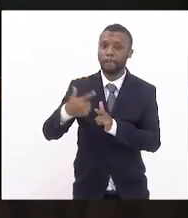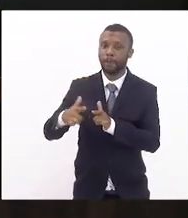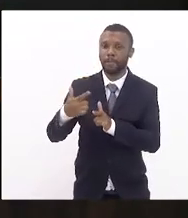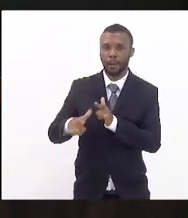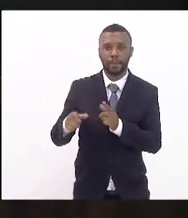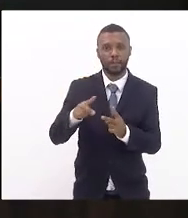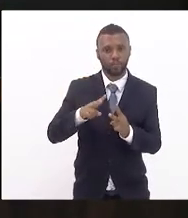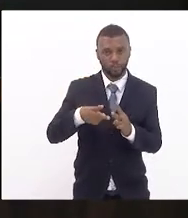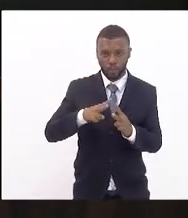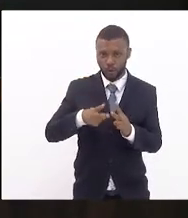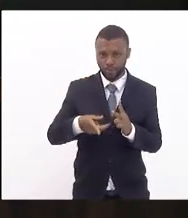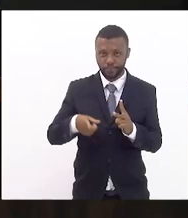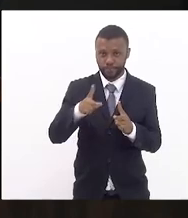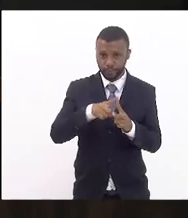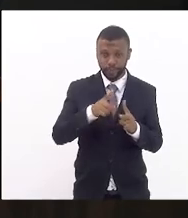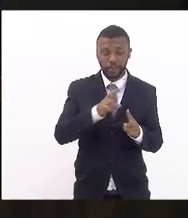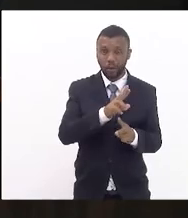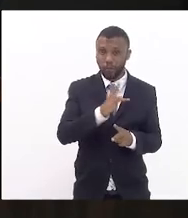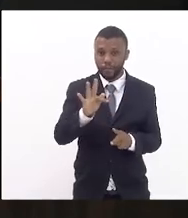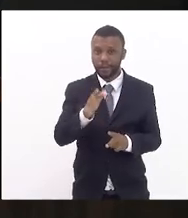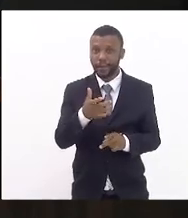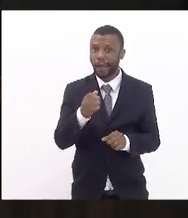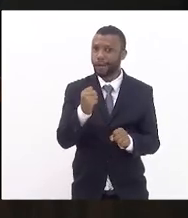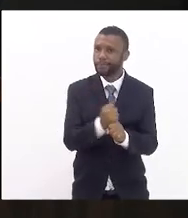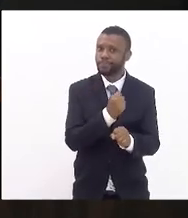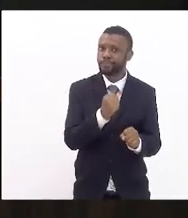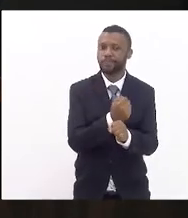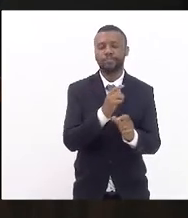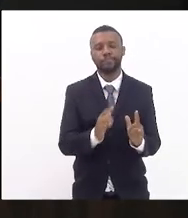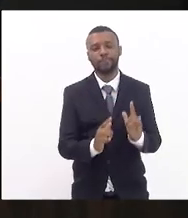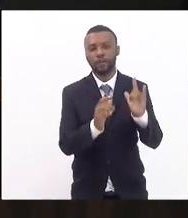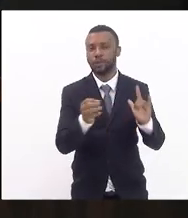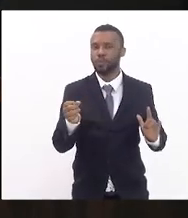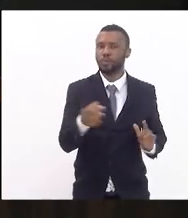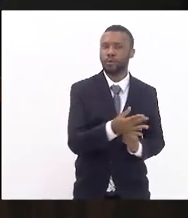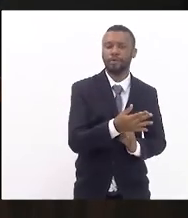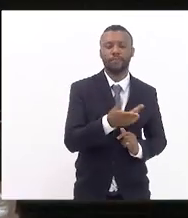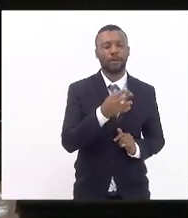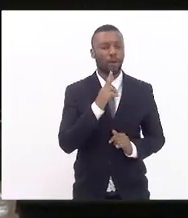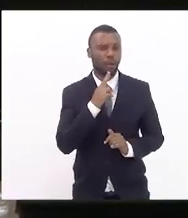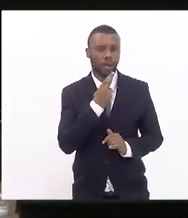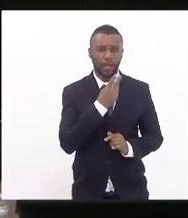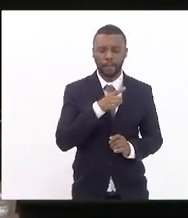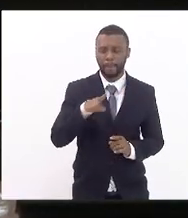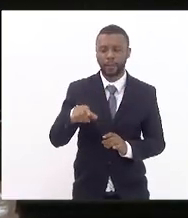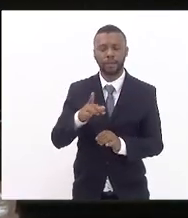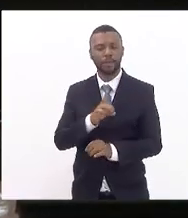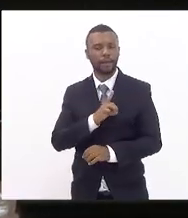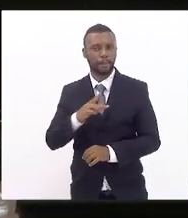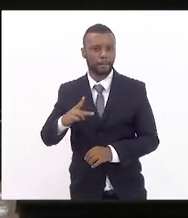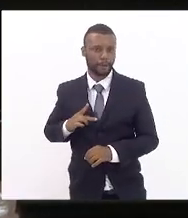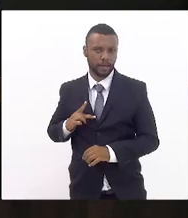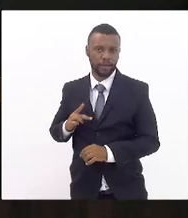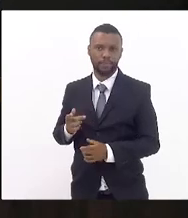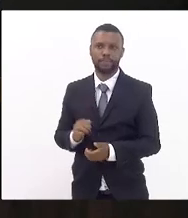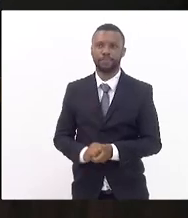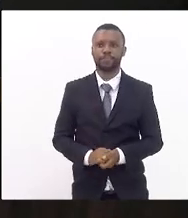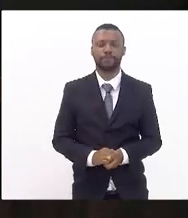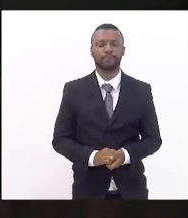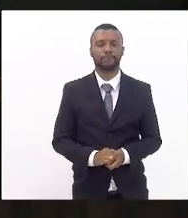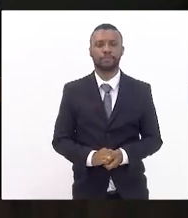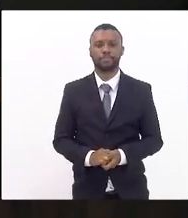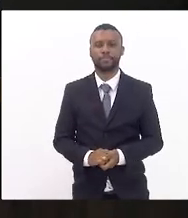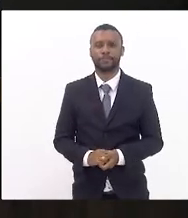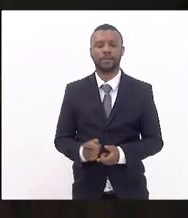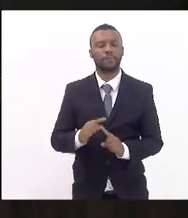que é para construir um novo prédio, um bandejão, e da defensoria. Então, uma gentileza do prefeito Neto, mas